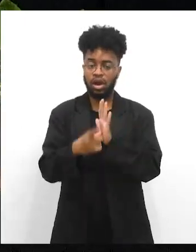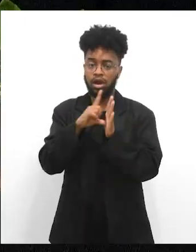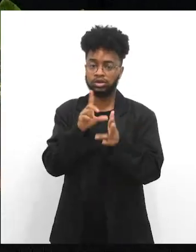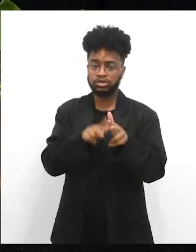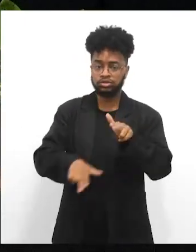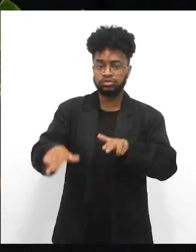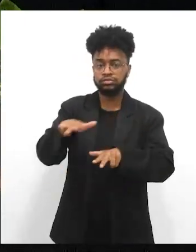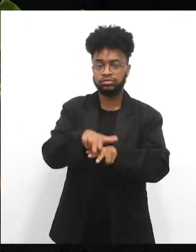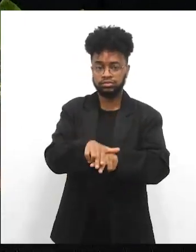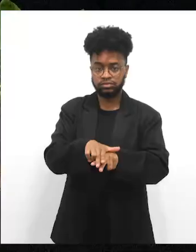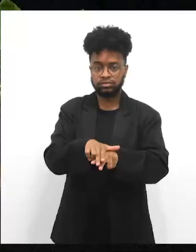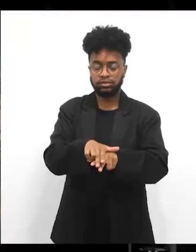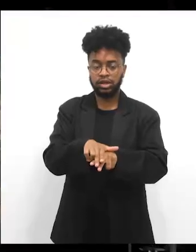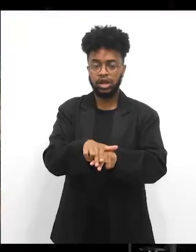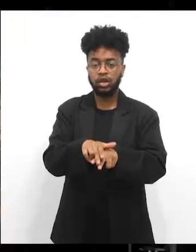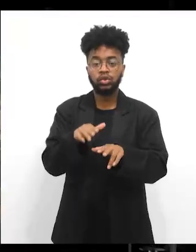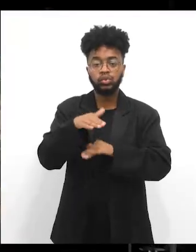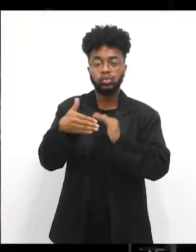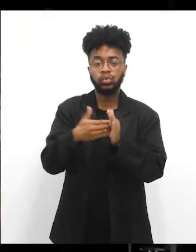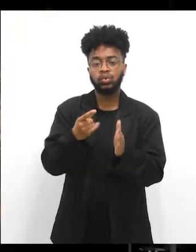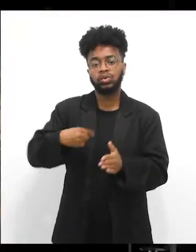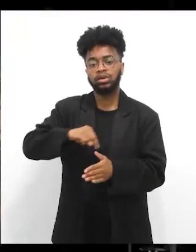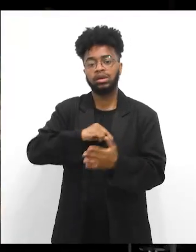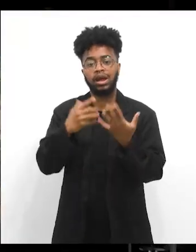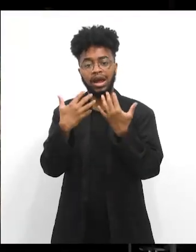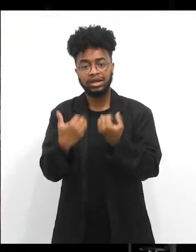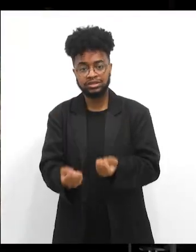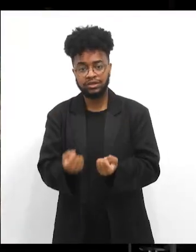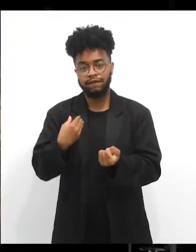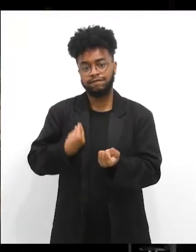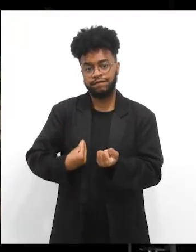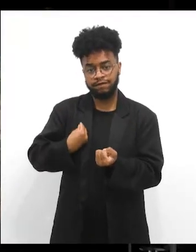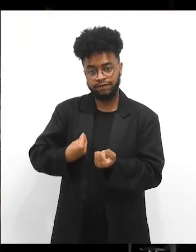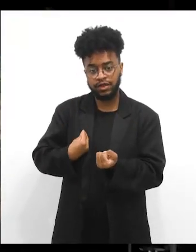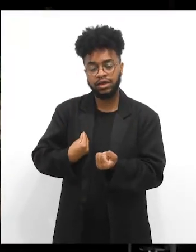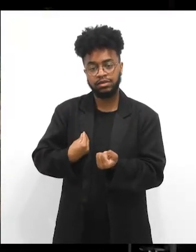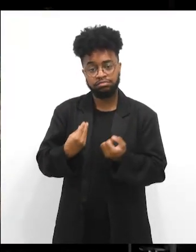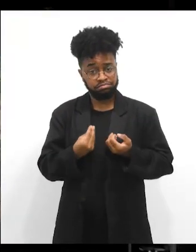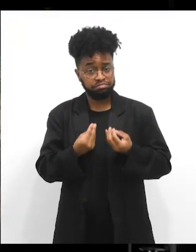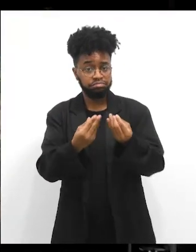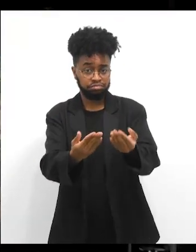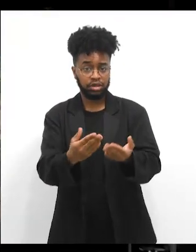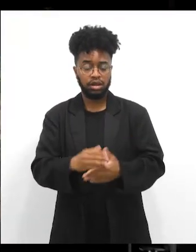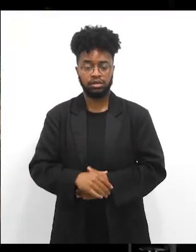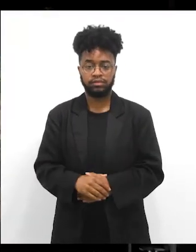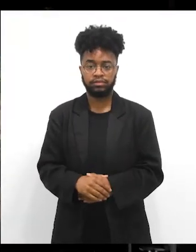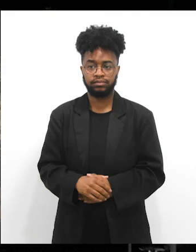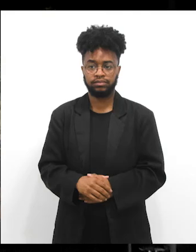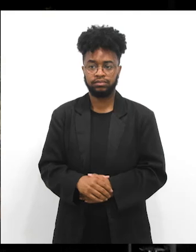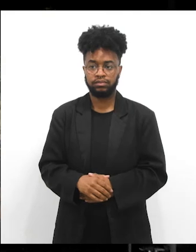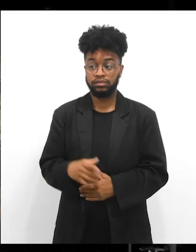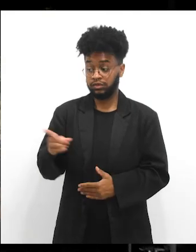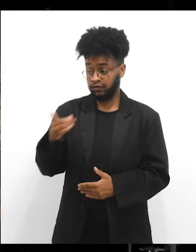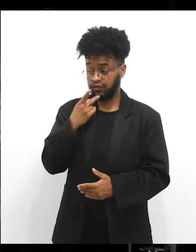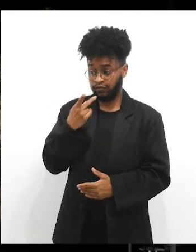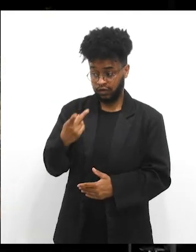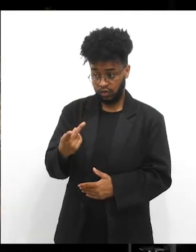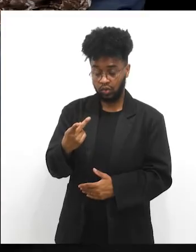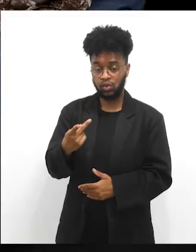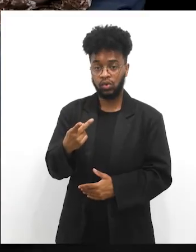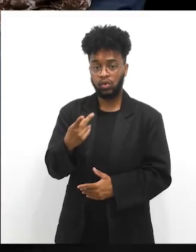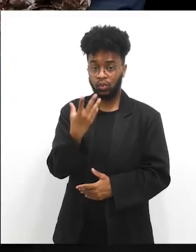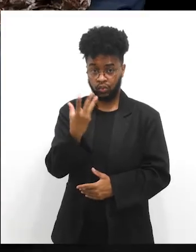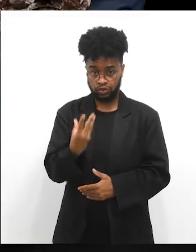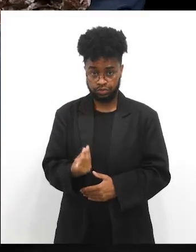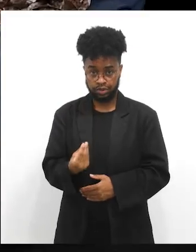acordo pré-reencarnação, tudo que nós aceitamos vivenciar nos é concedido. Então você me